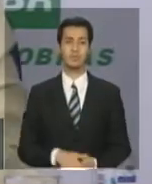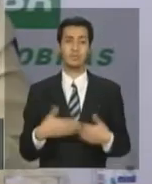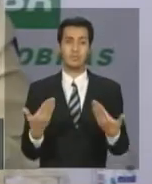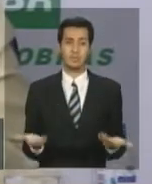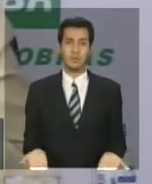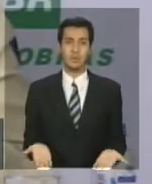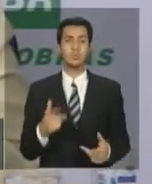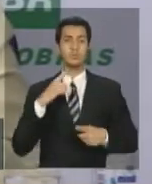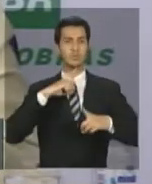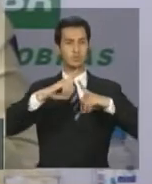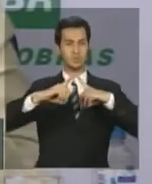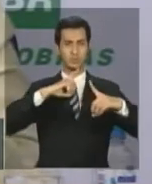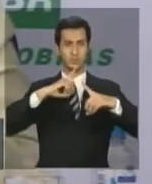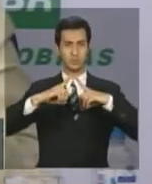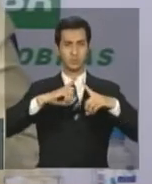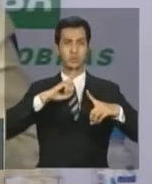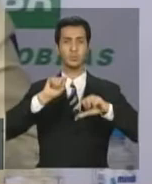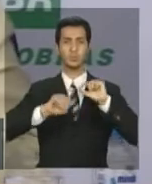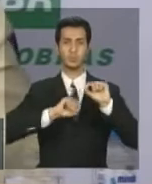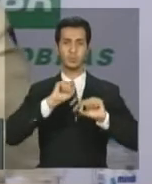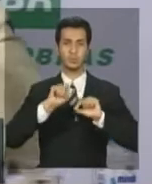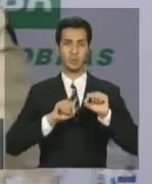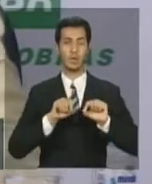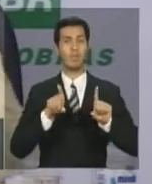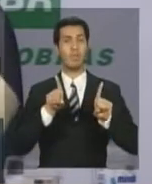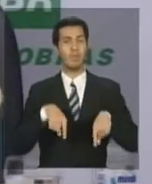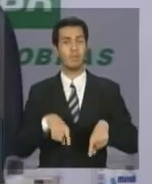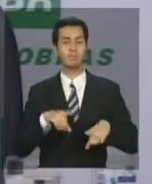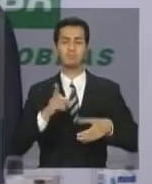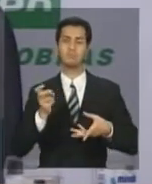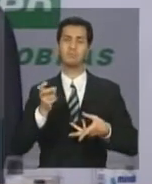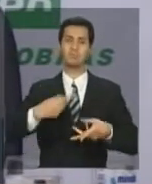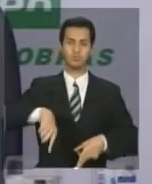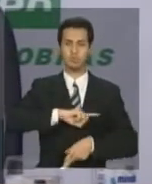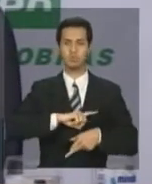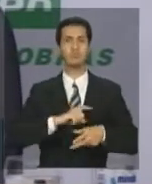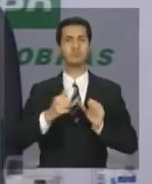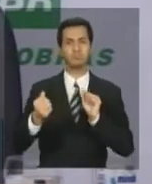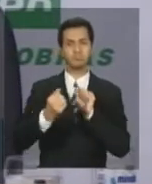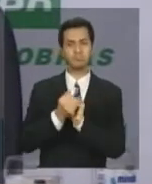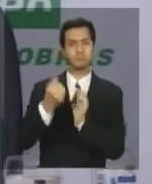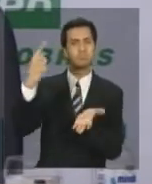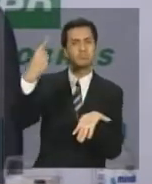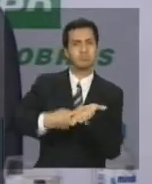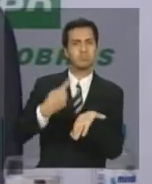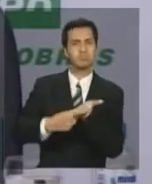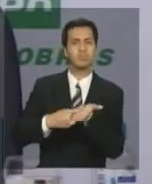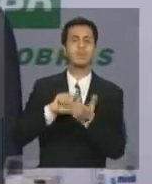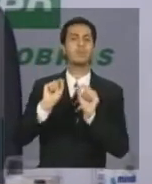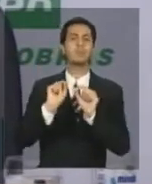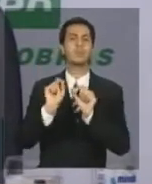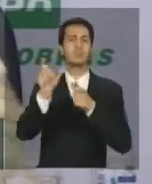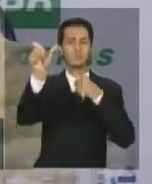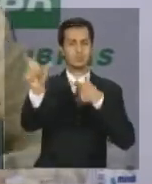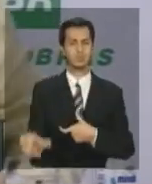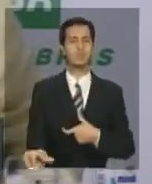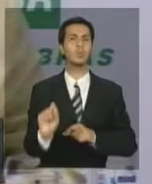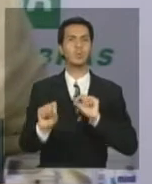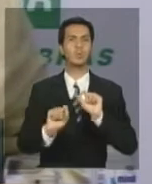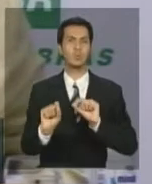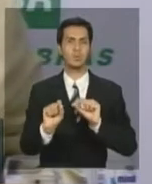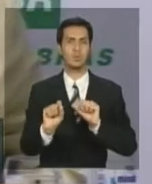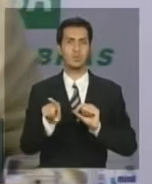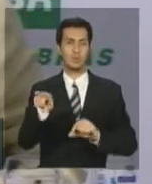Então, a discussão é sentar e discutir com o outro lado da mesa. Quem é o outro lado da mesa? Por exemplo,